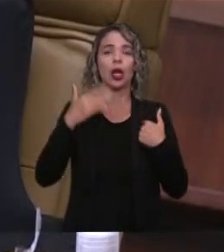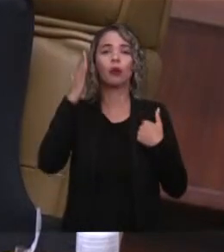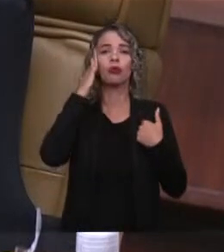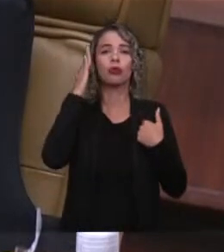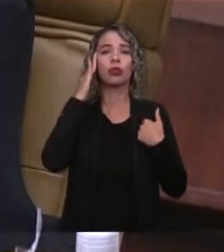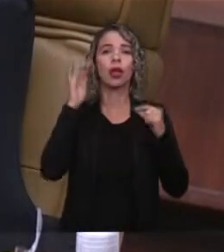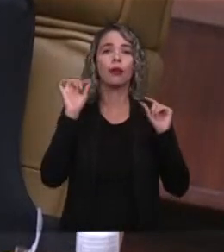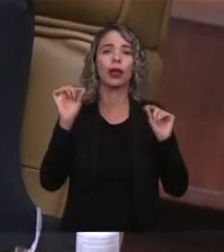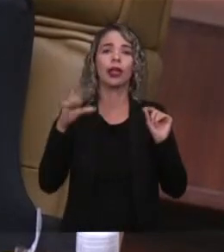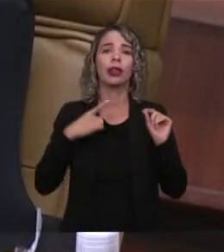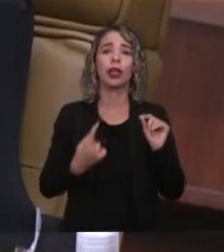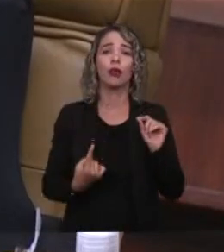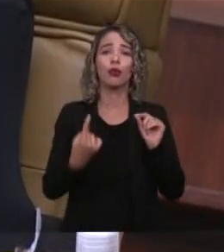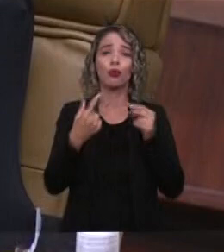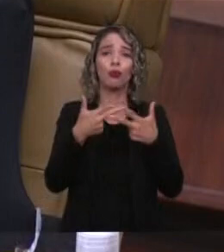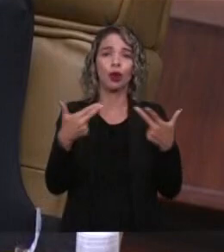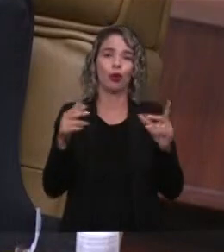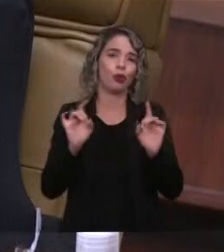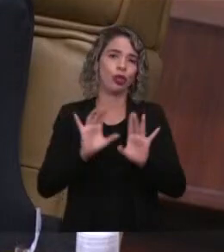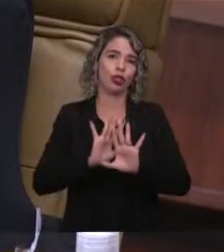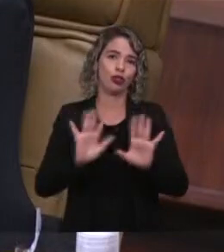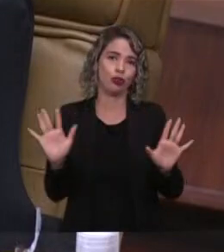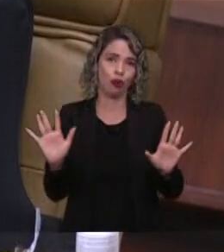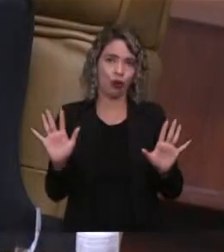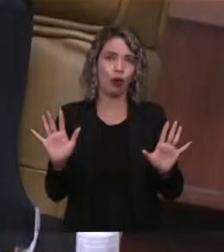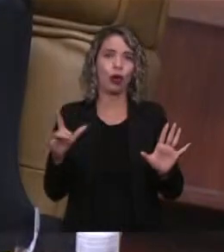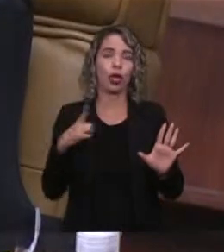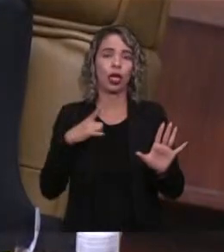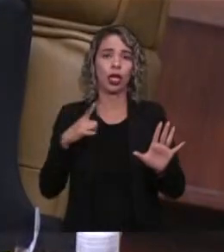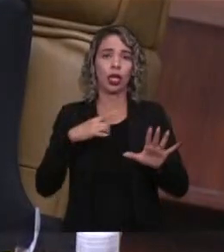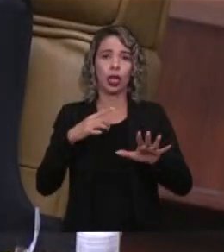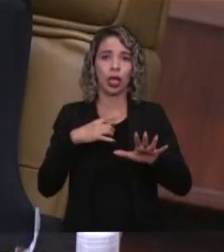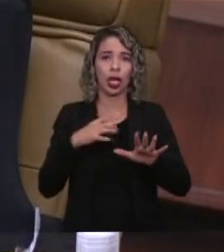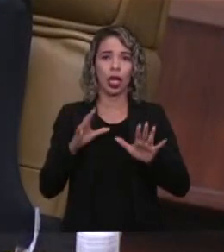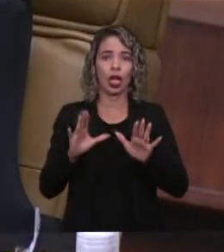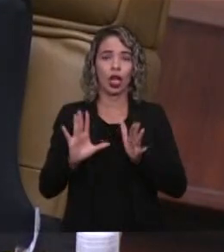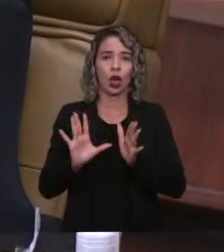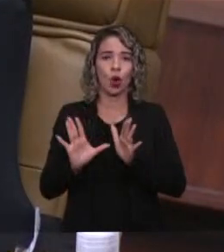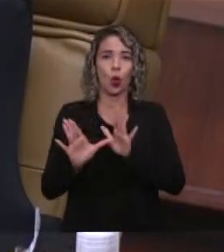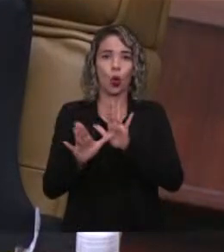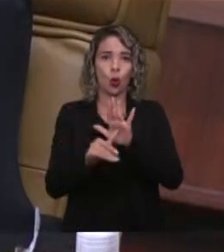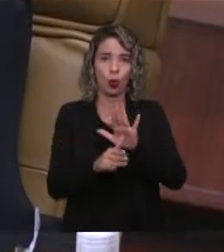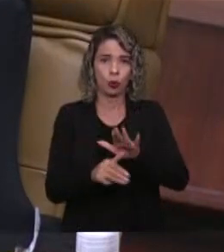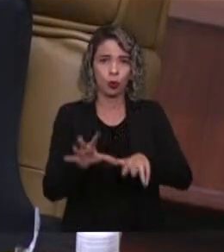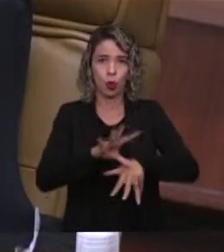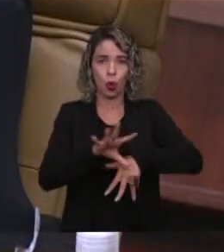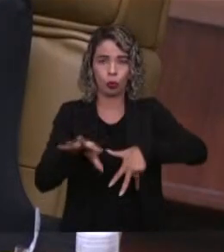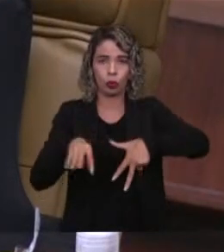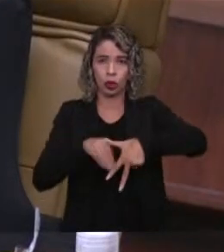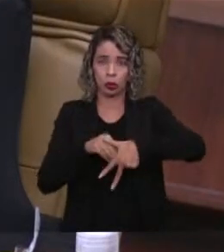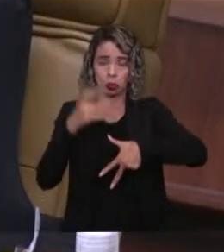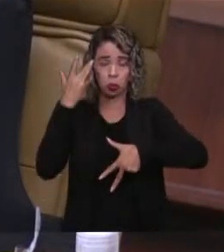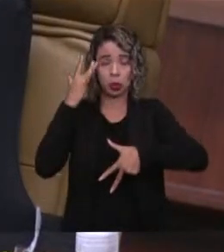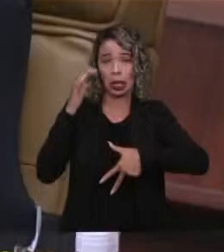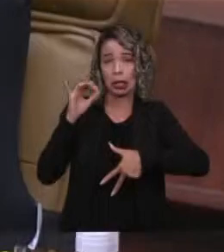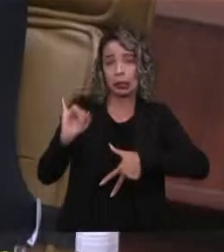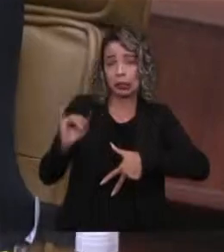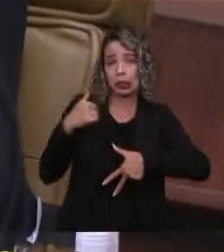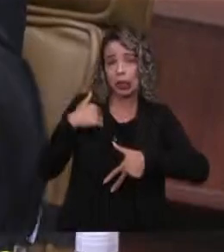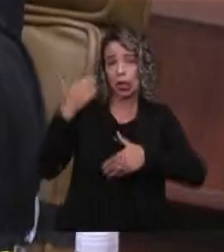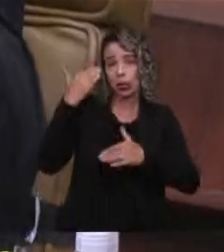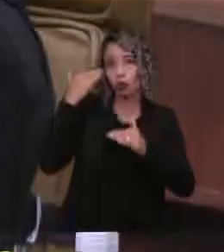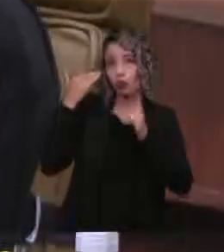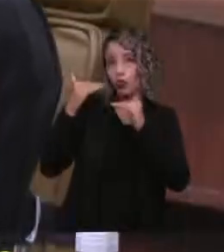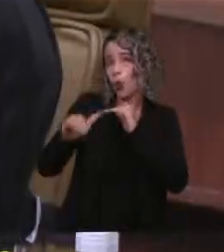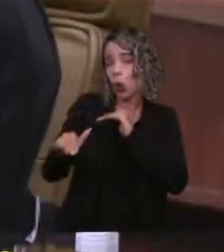apenas um delito de corrupção, Não sei se eu estou divergindo, ministro Luiz Edson